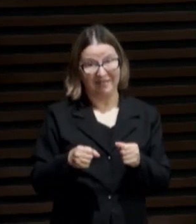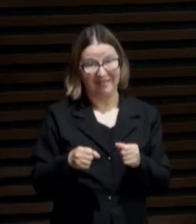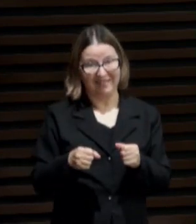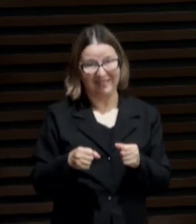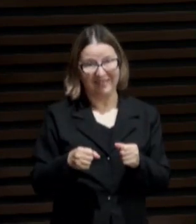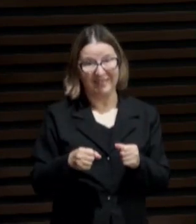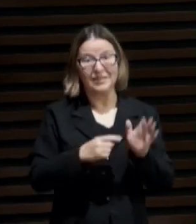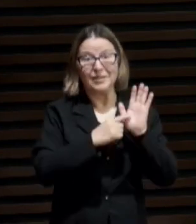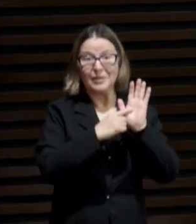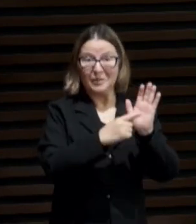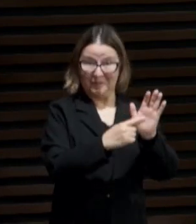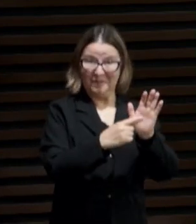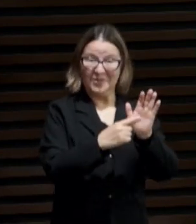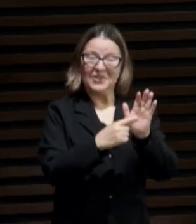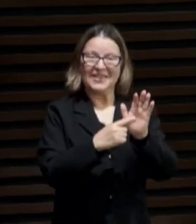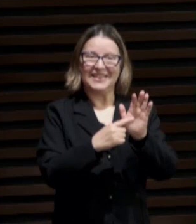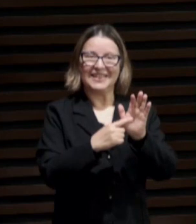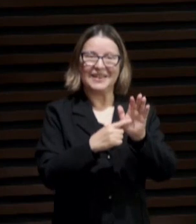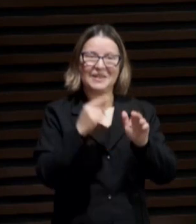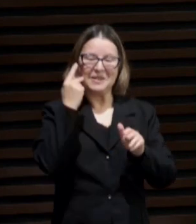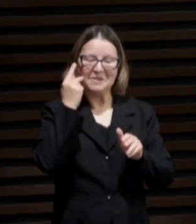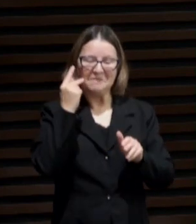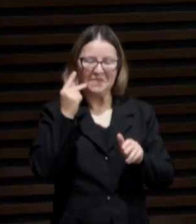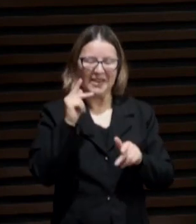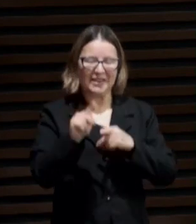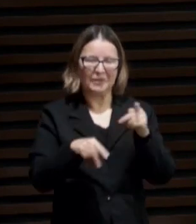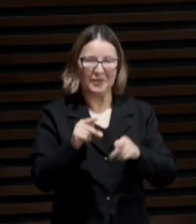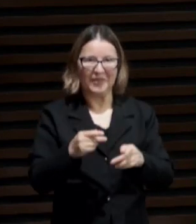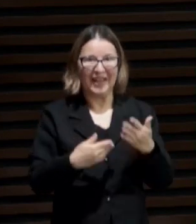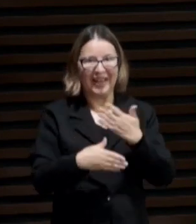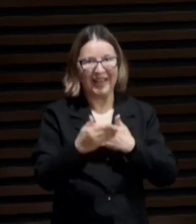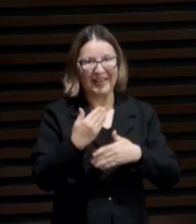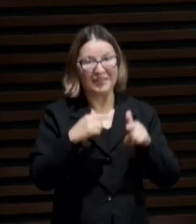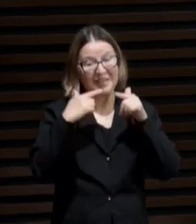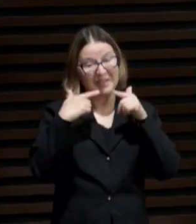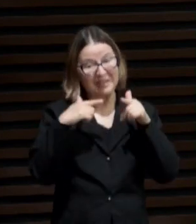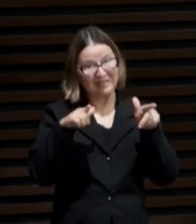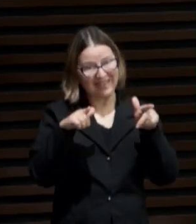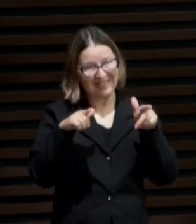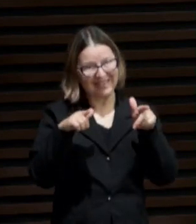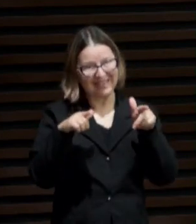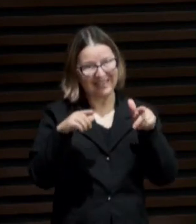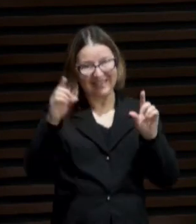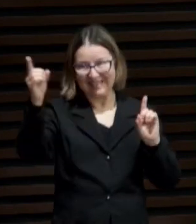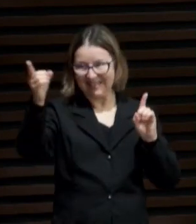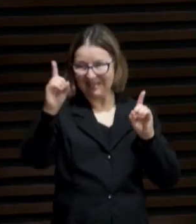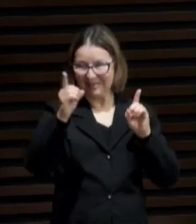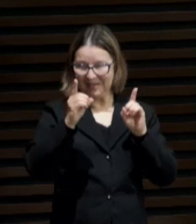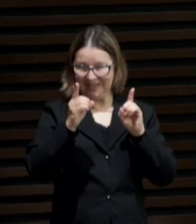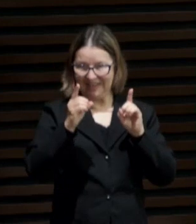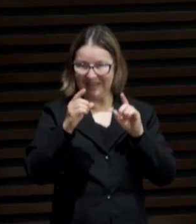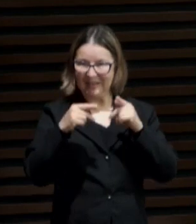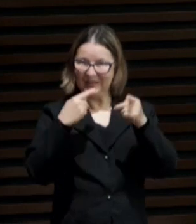suas criaturas por meio da linguagem humana. Ele se aproxima de nós usando palavras. É